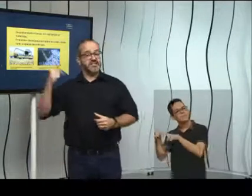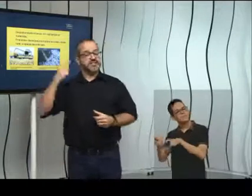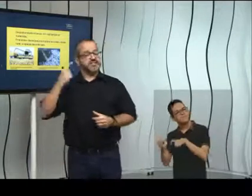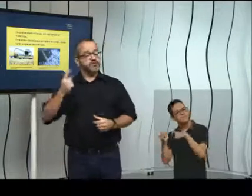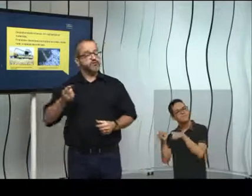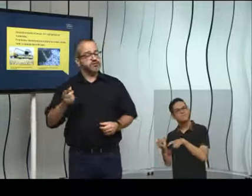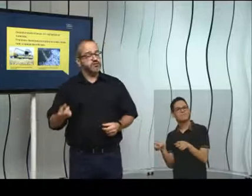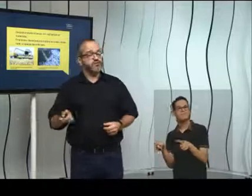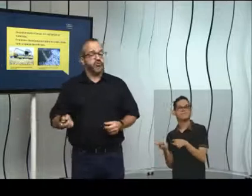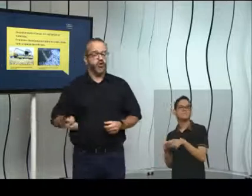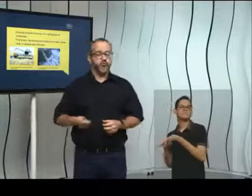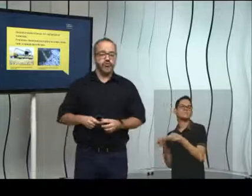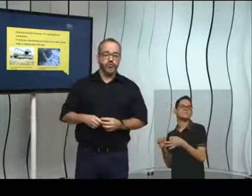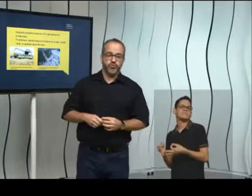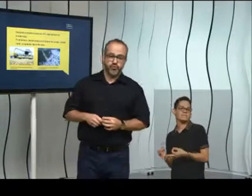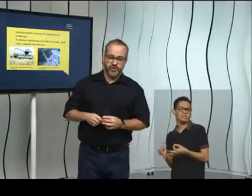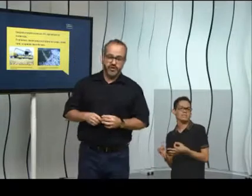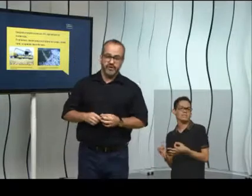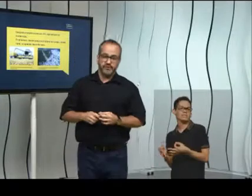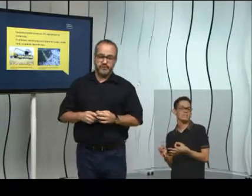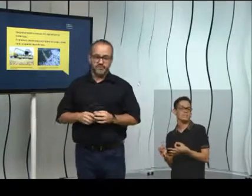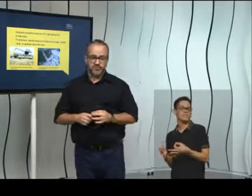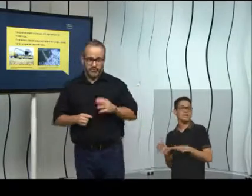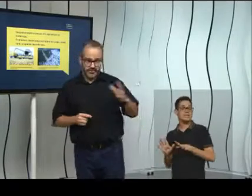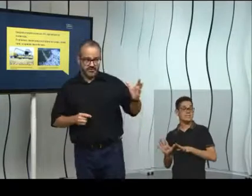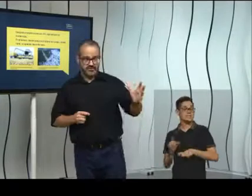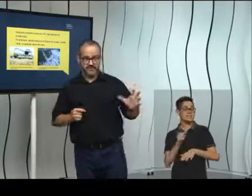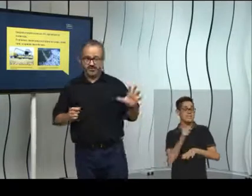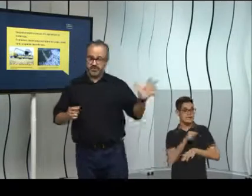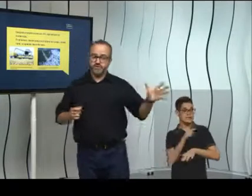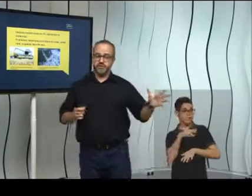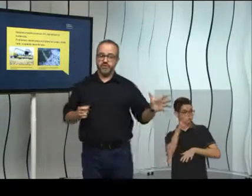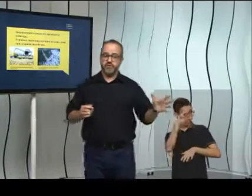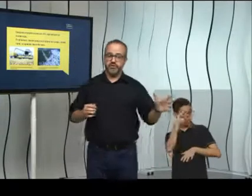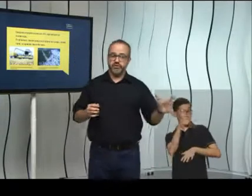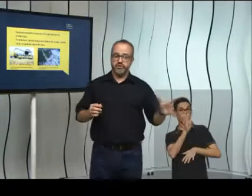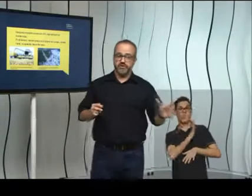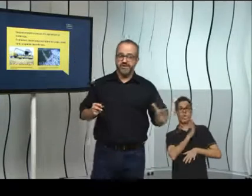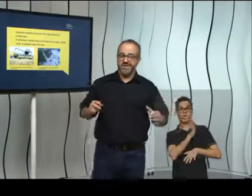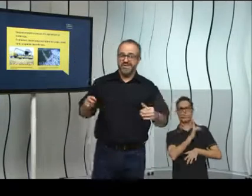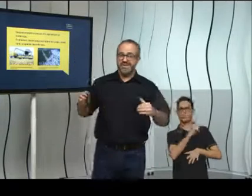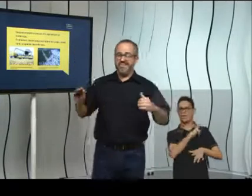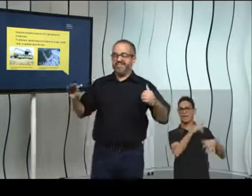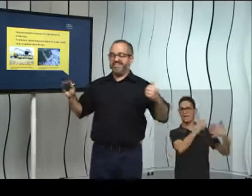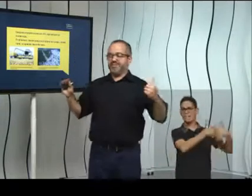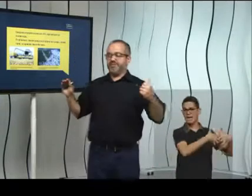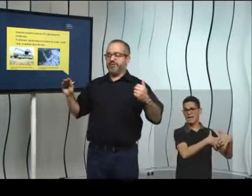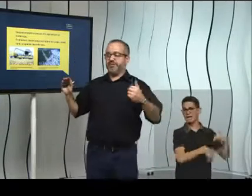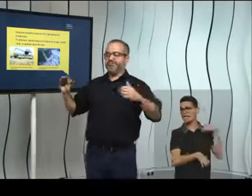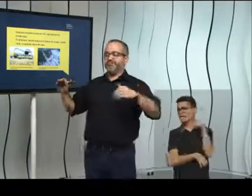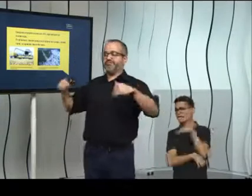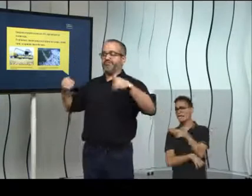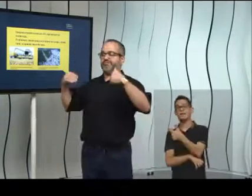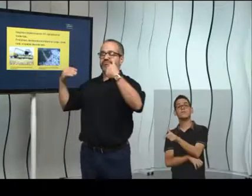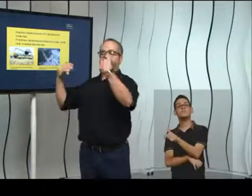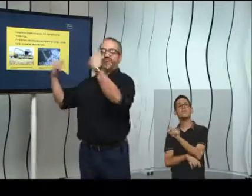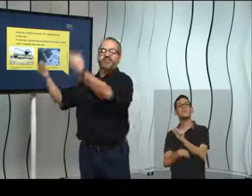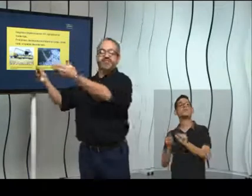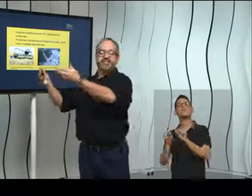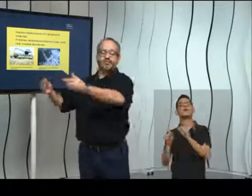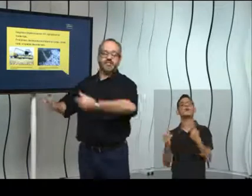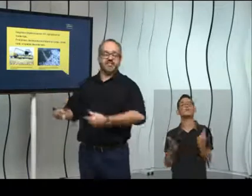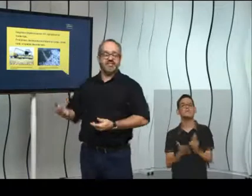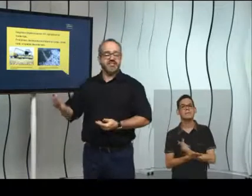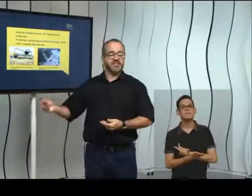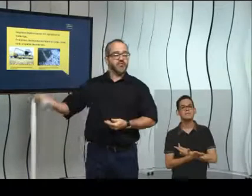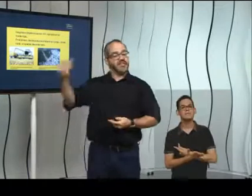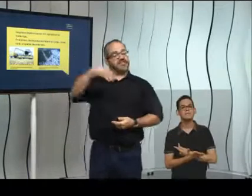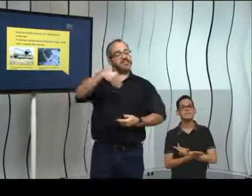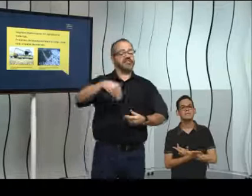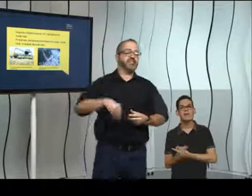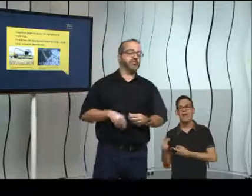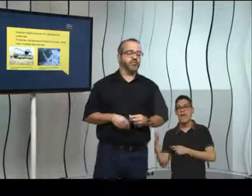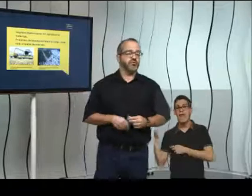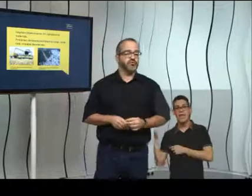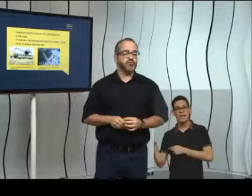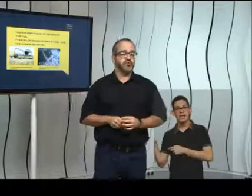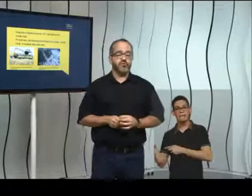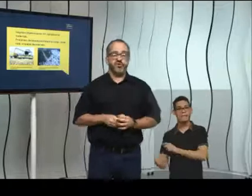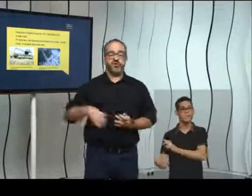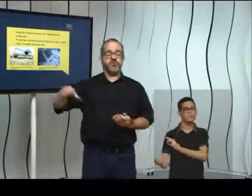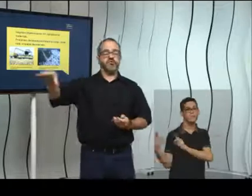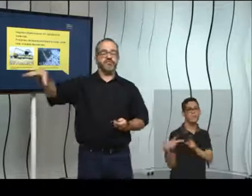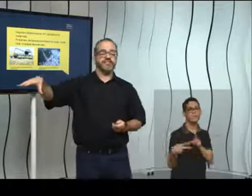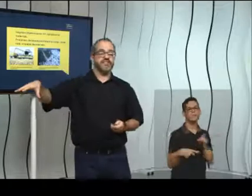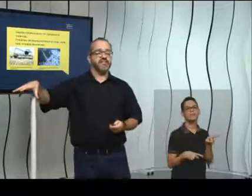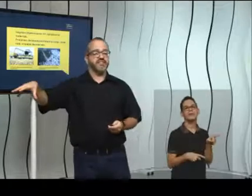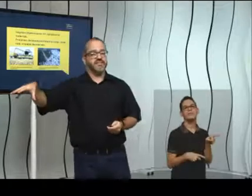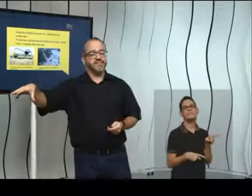sitiantes, não tendo como concorrer com esse grande produtor, eles acabam vendendo as terras para esse grande